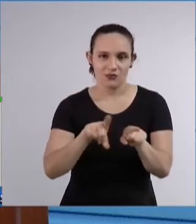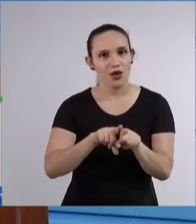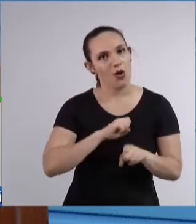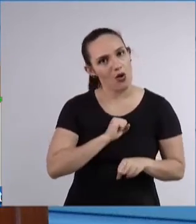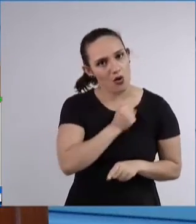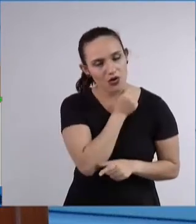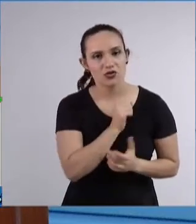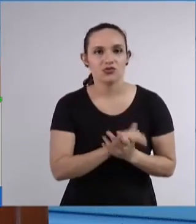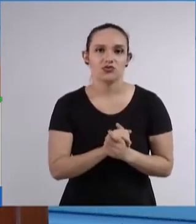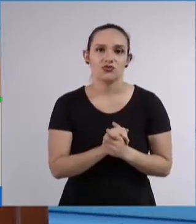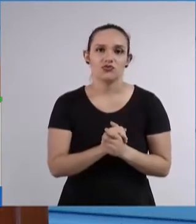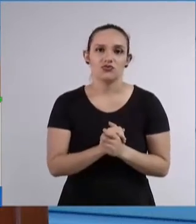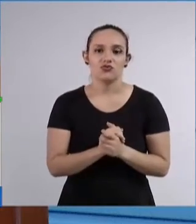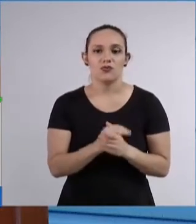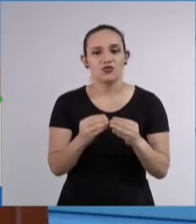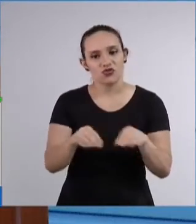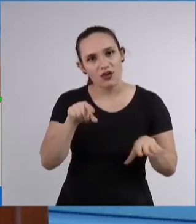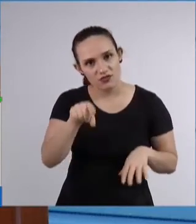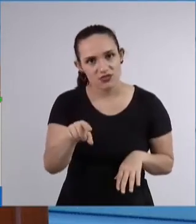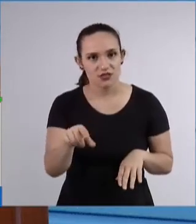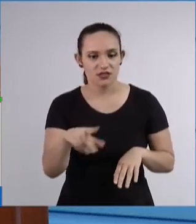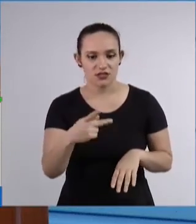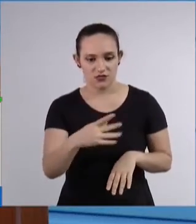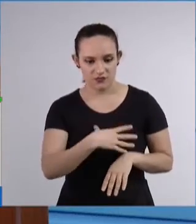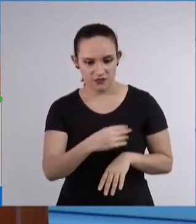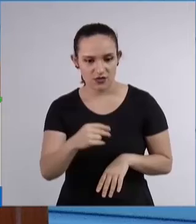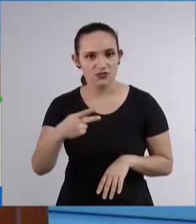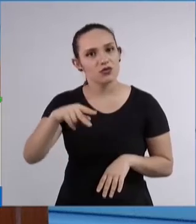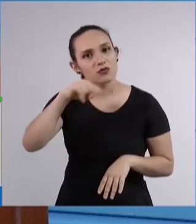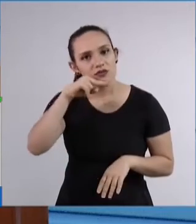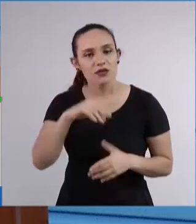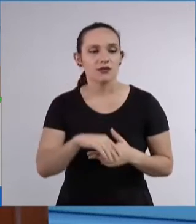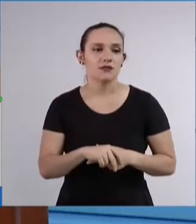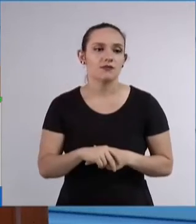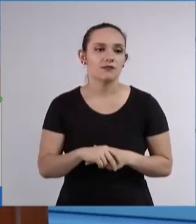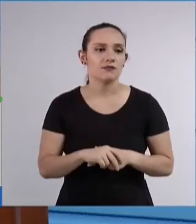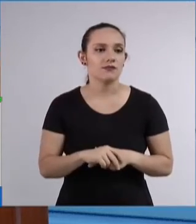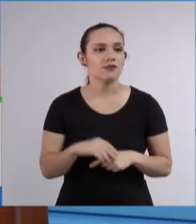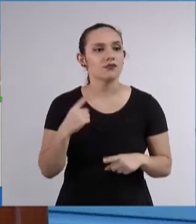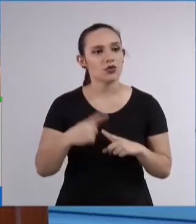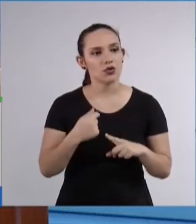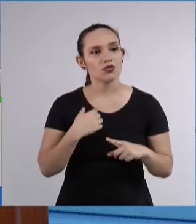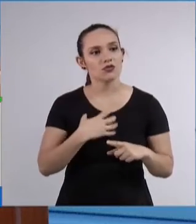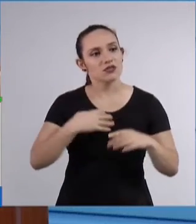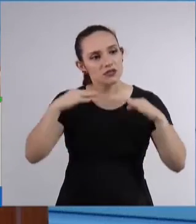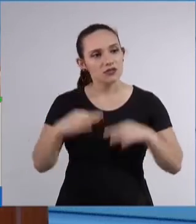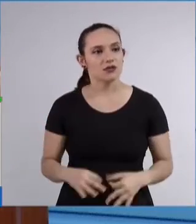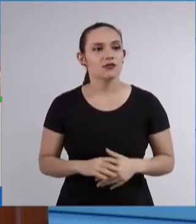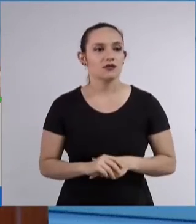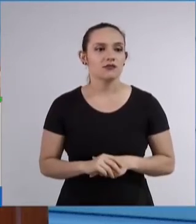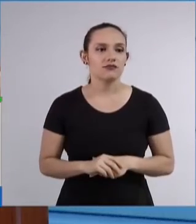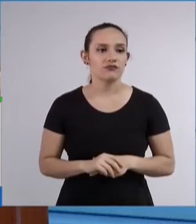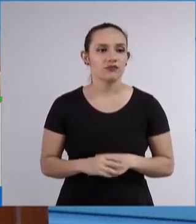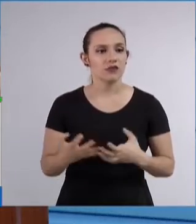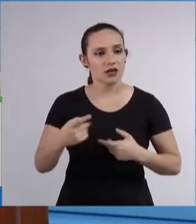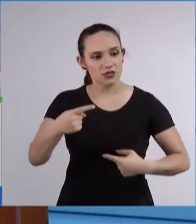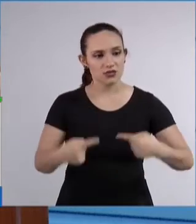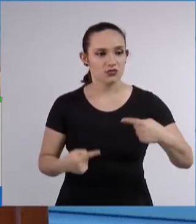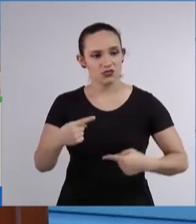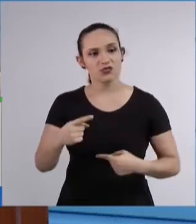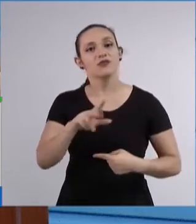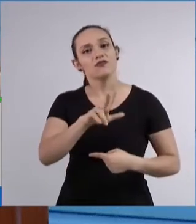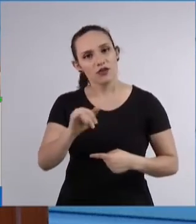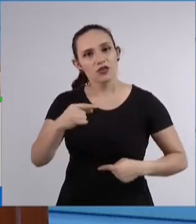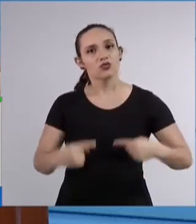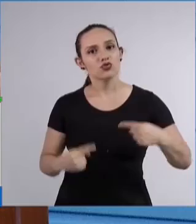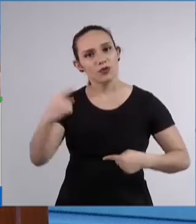seu filho, do seu neto, porque nós temos a certeza absoluta que queremos discutir e vamos